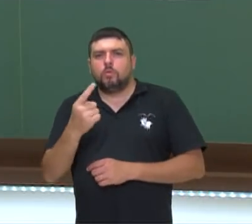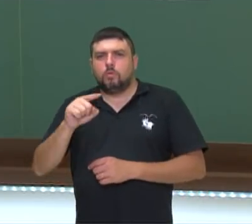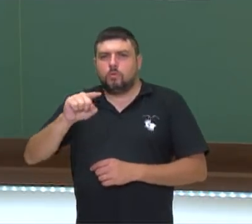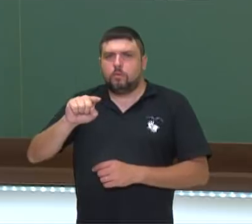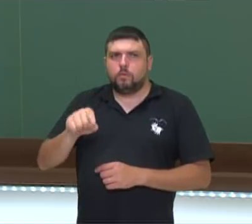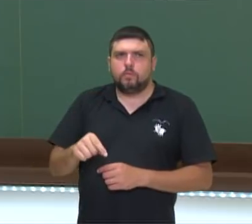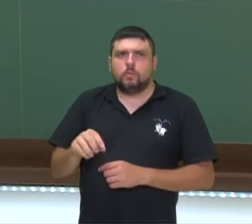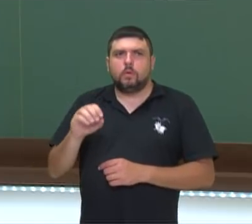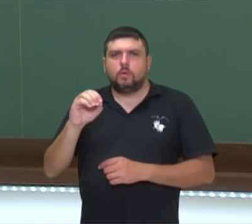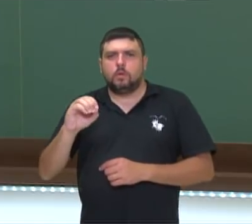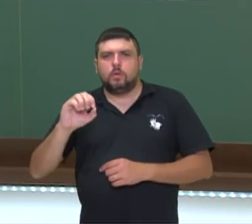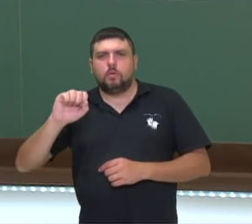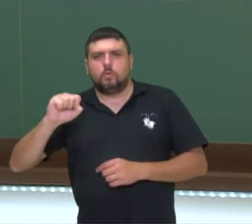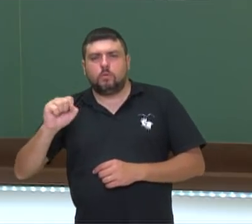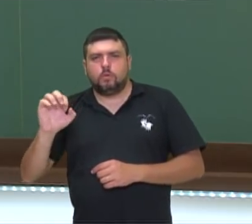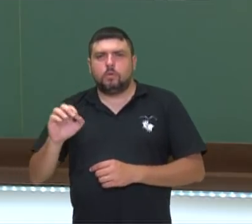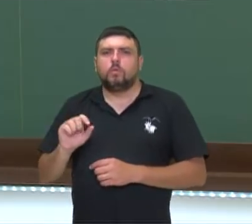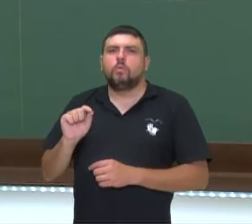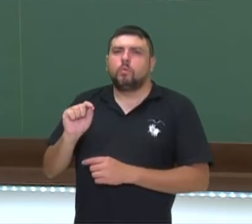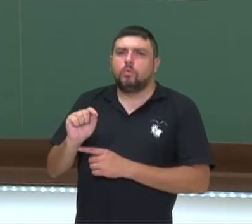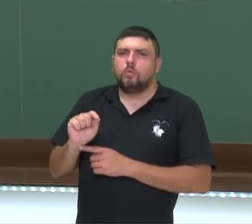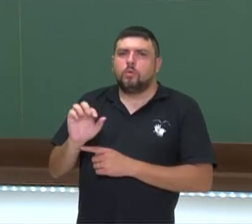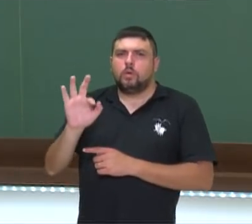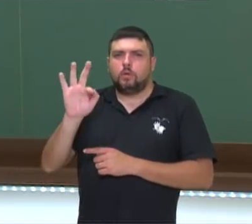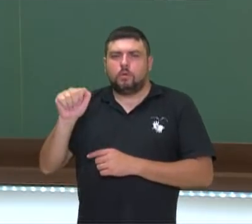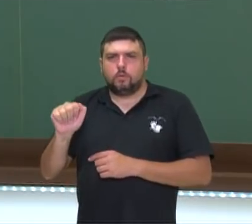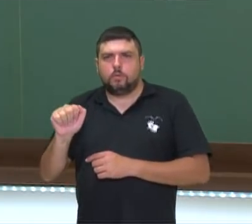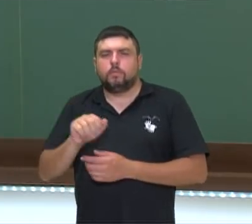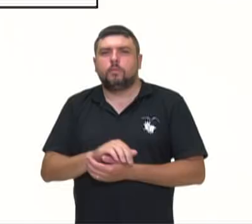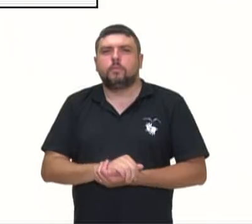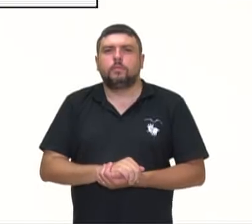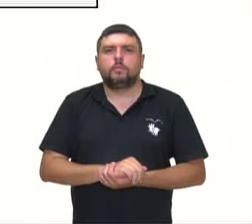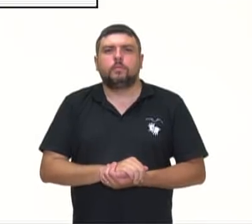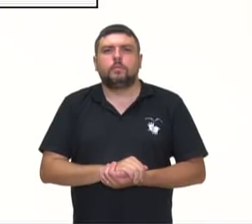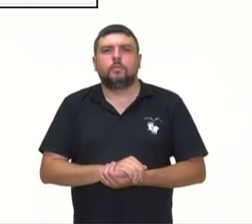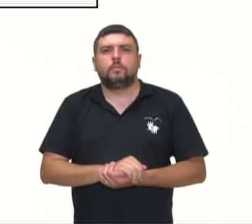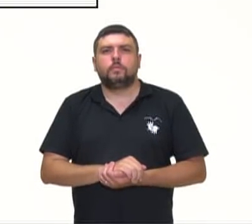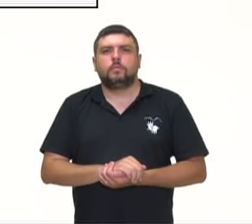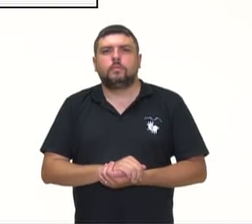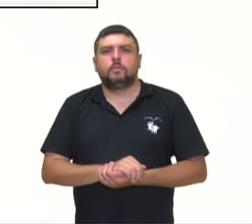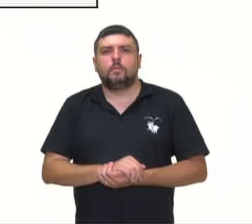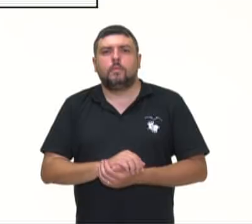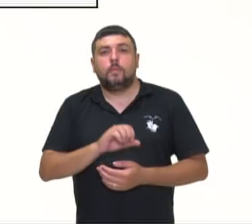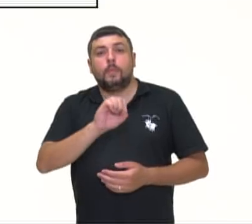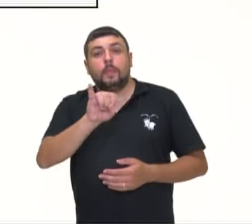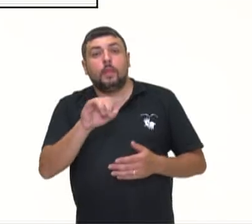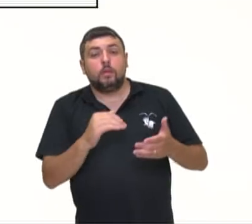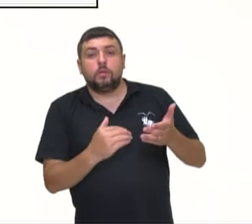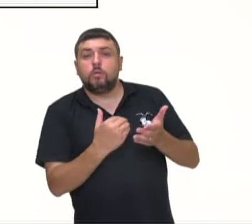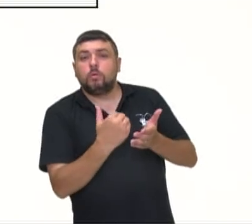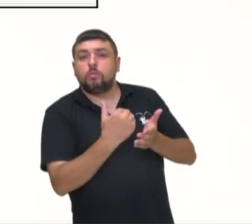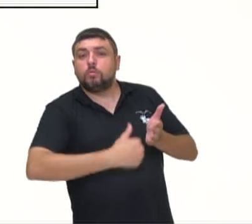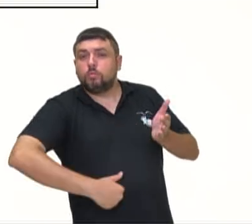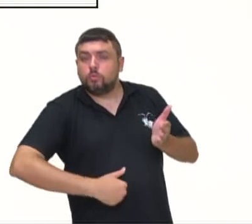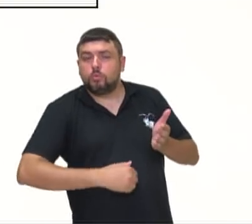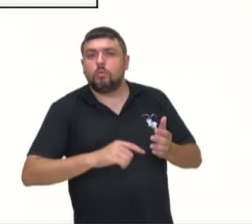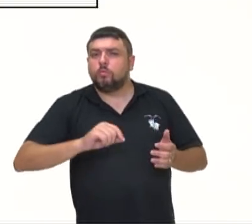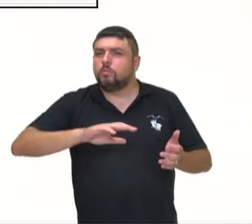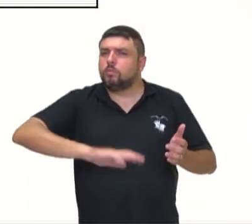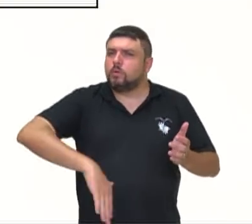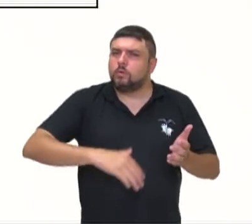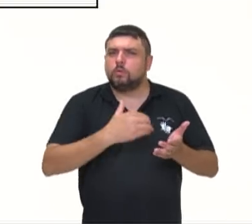1,08%, 0,8 o fator de atualização, daí não tem por cento. Agora, se há uma perda ou um desconto de 10%, é